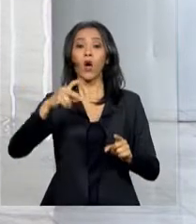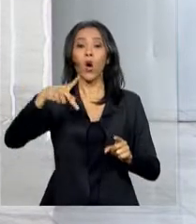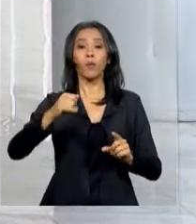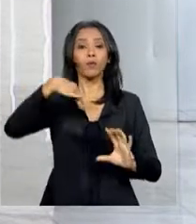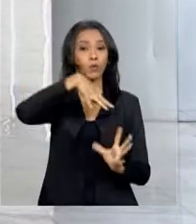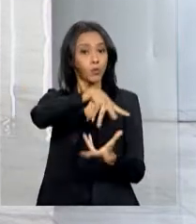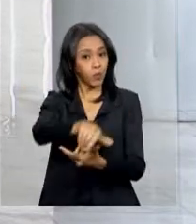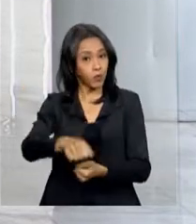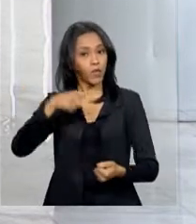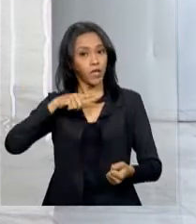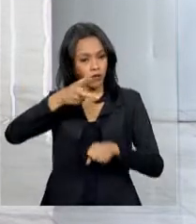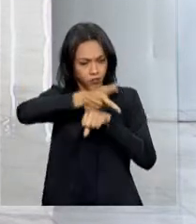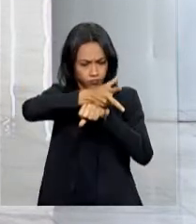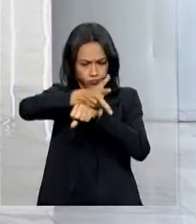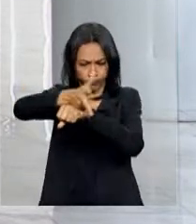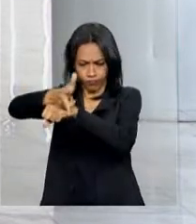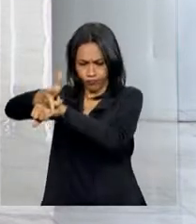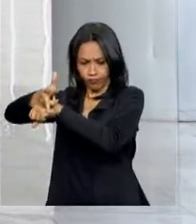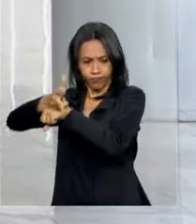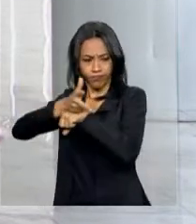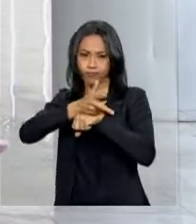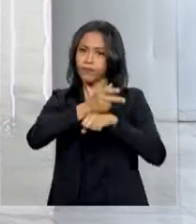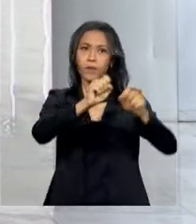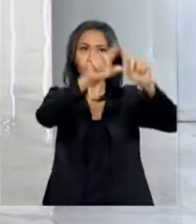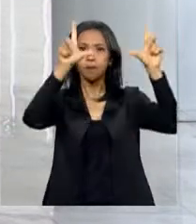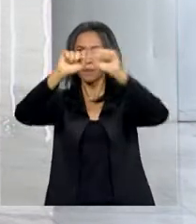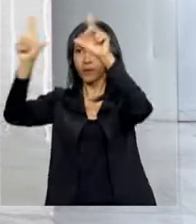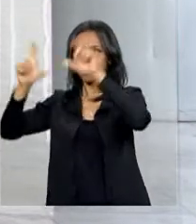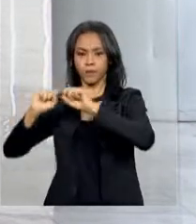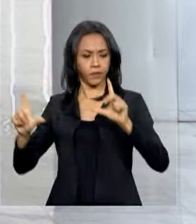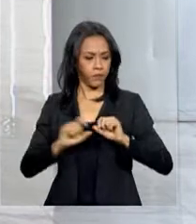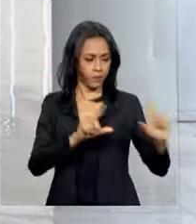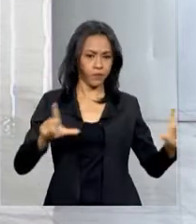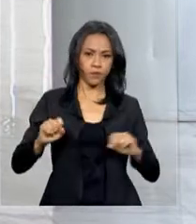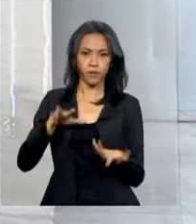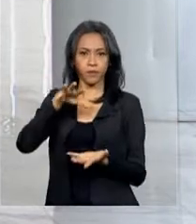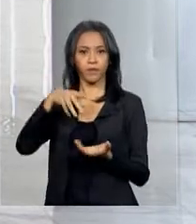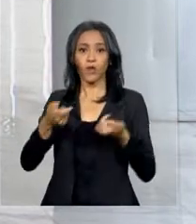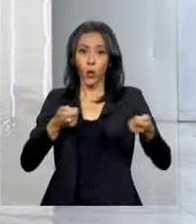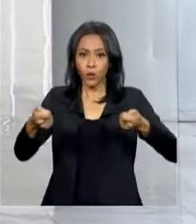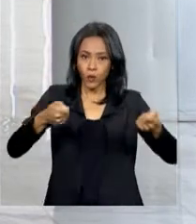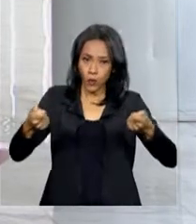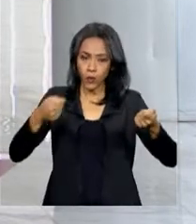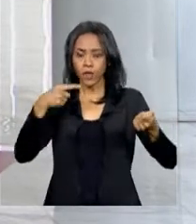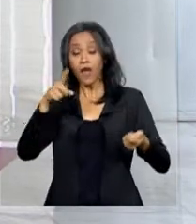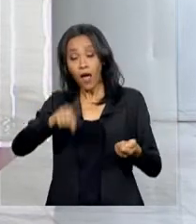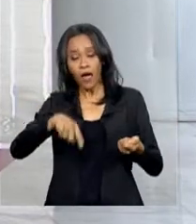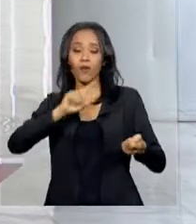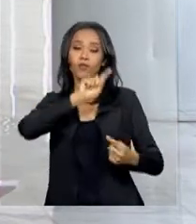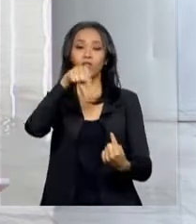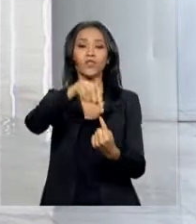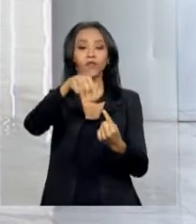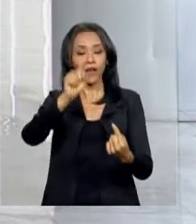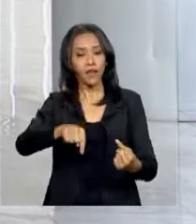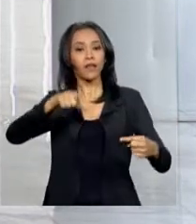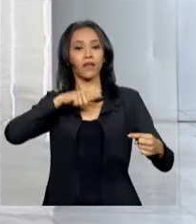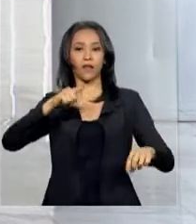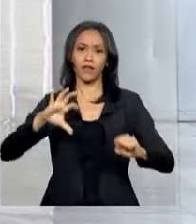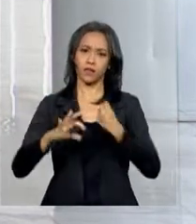contarão com os centros integrados o objetivo deste centro é garantir que as eleições sejam realizadas de forma